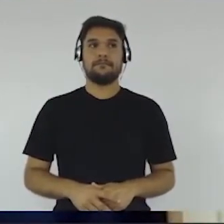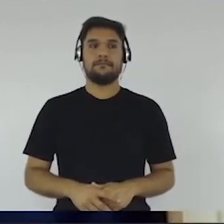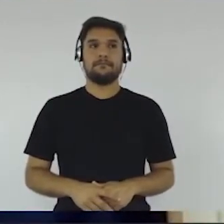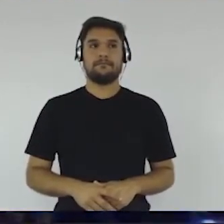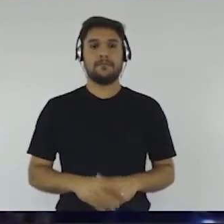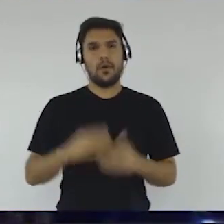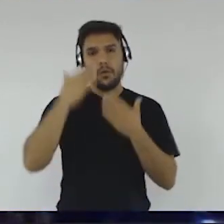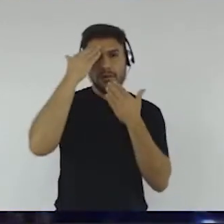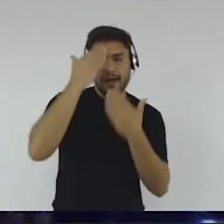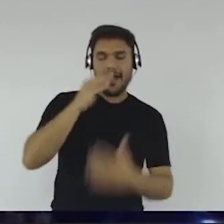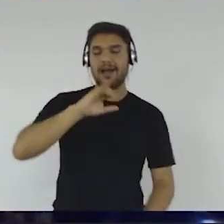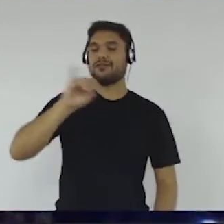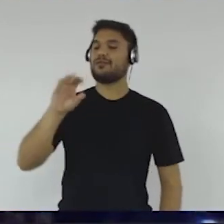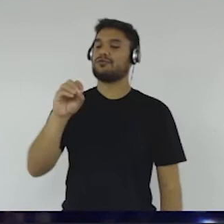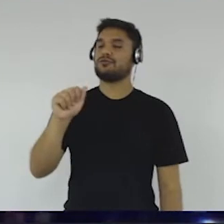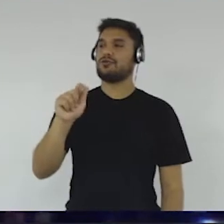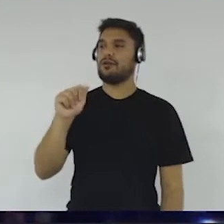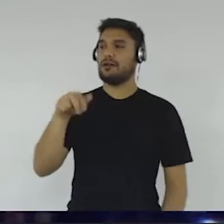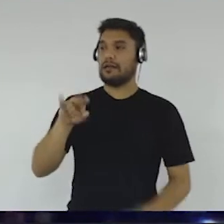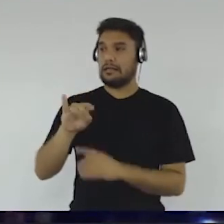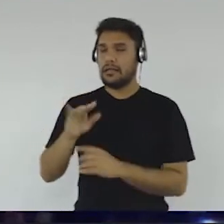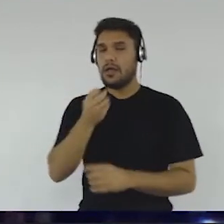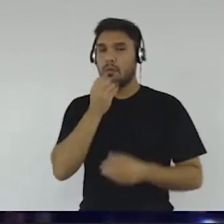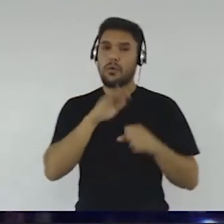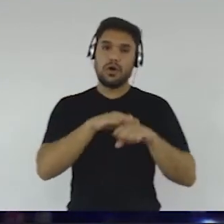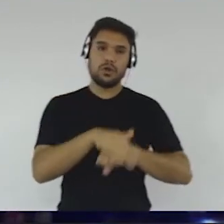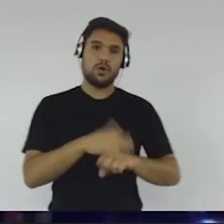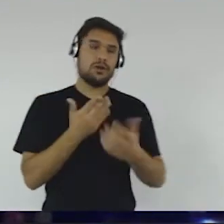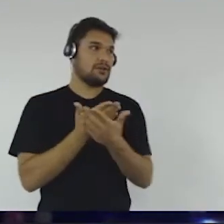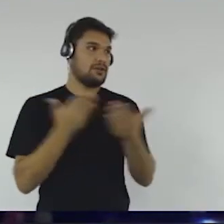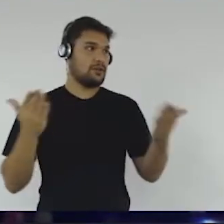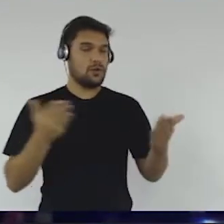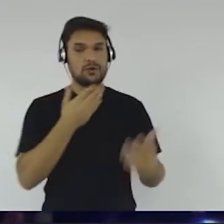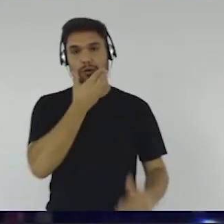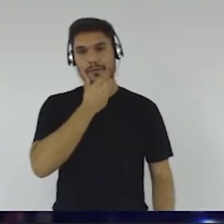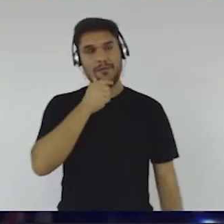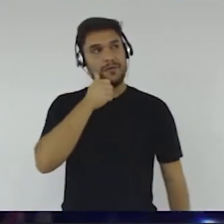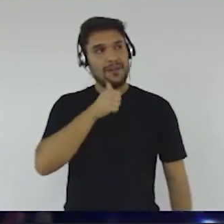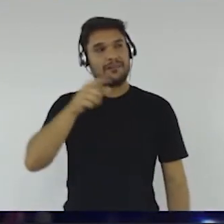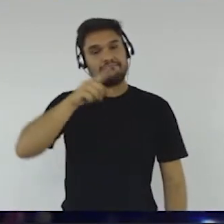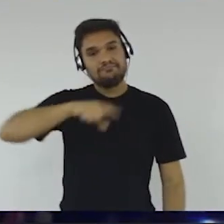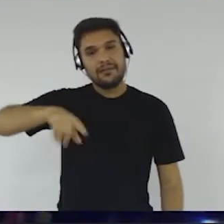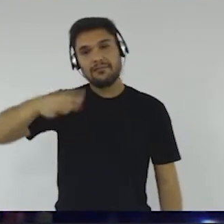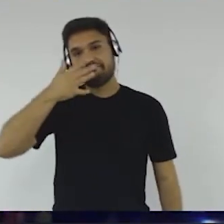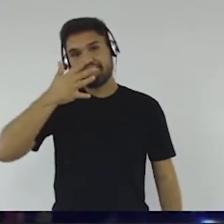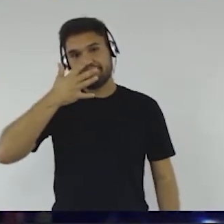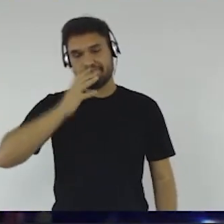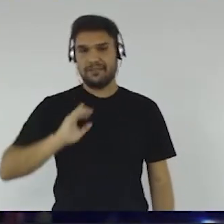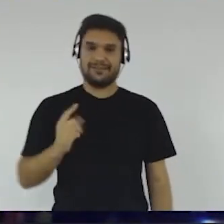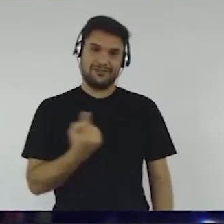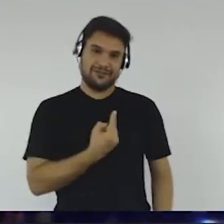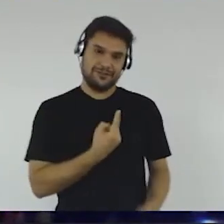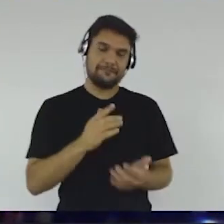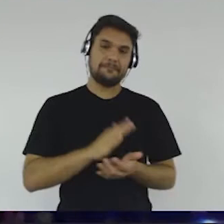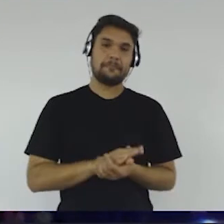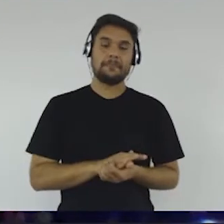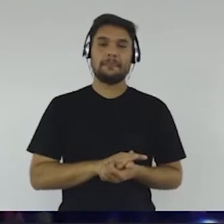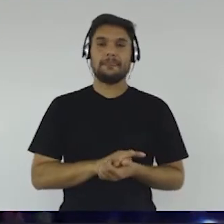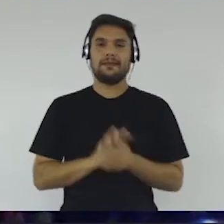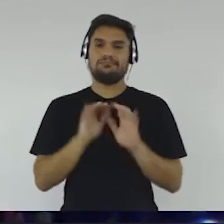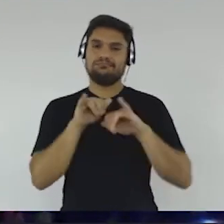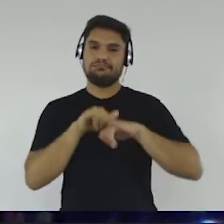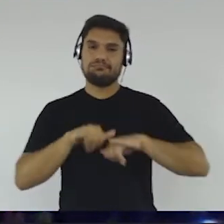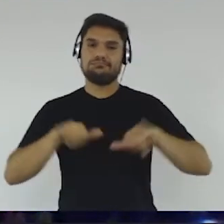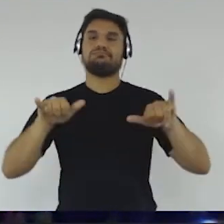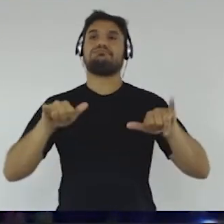Muito obrigado, Joaquim. Boa noite a todos e a todas que nos assistem. Eu registro de